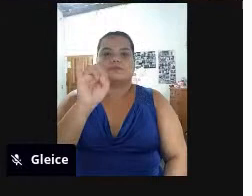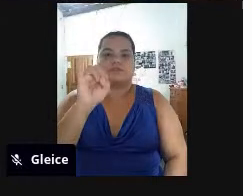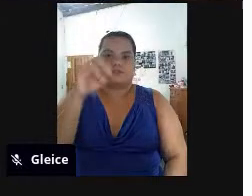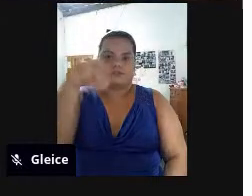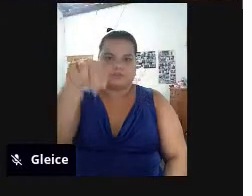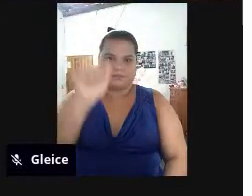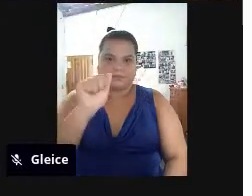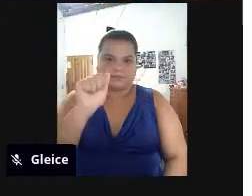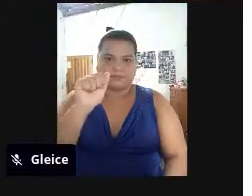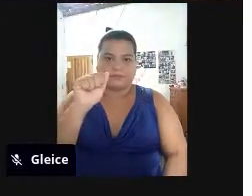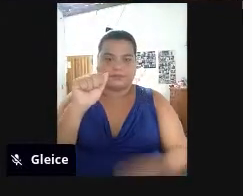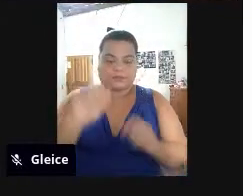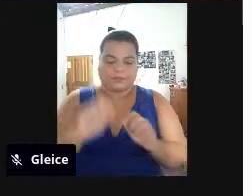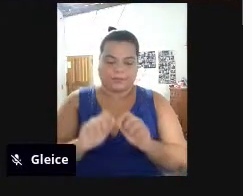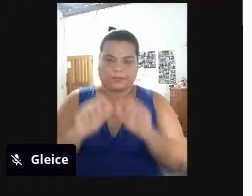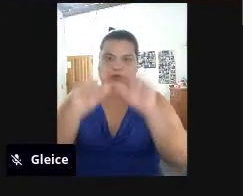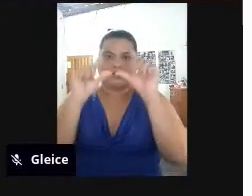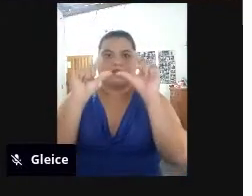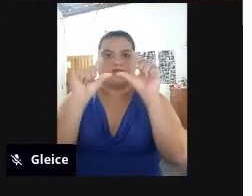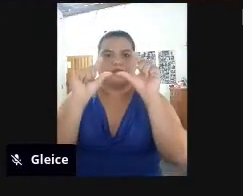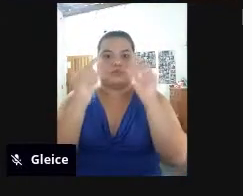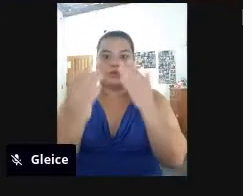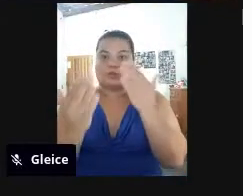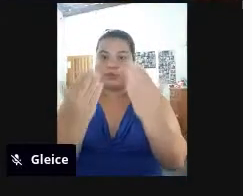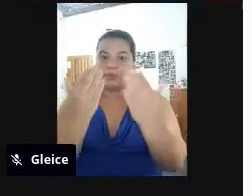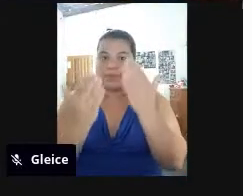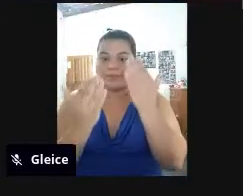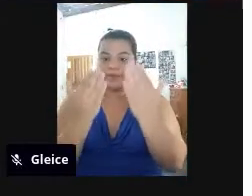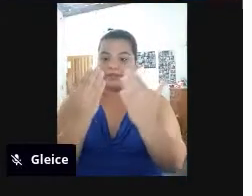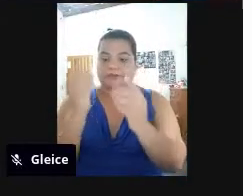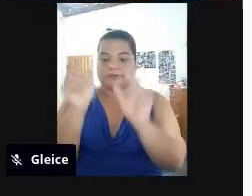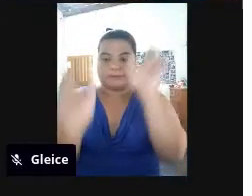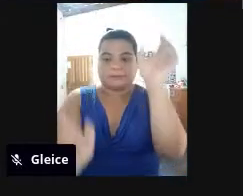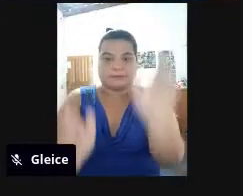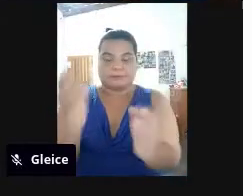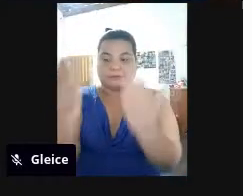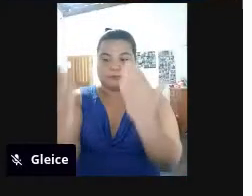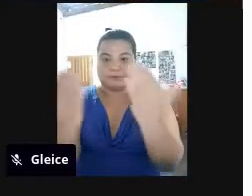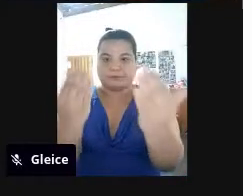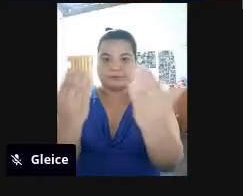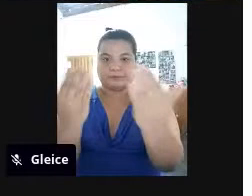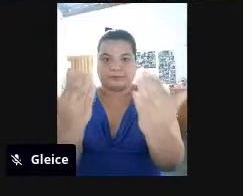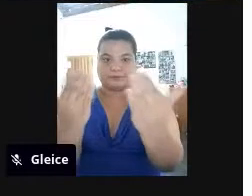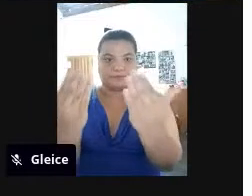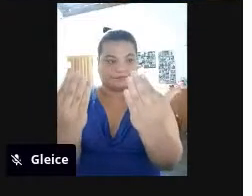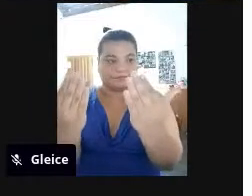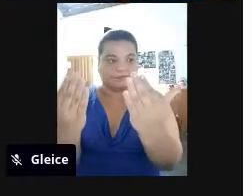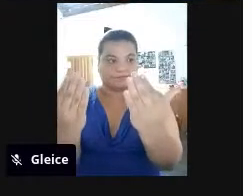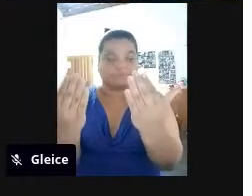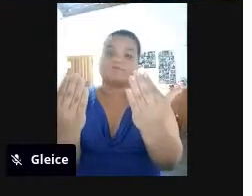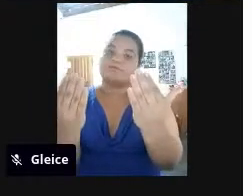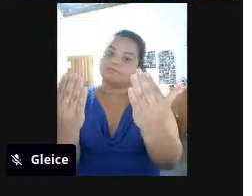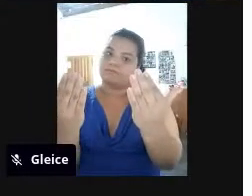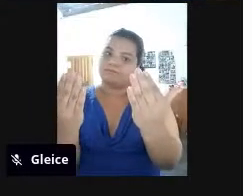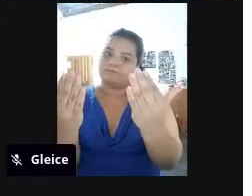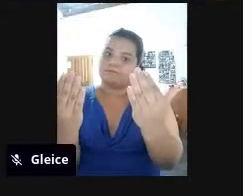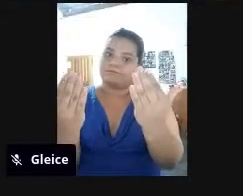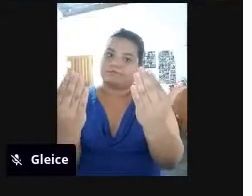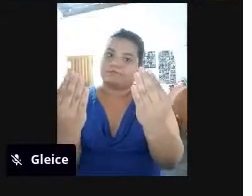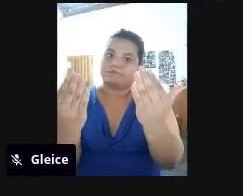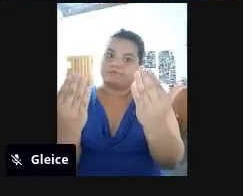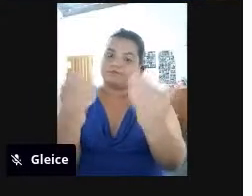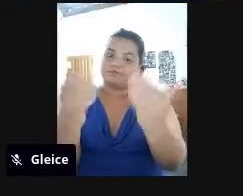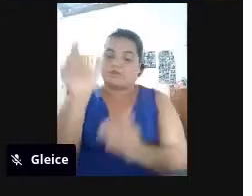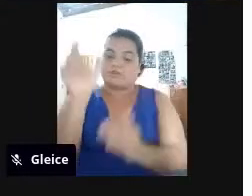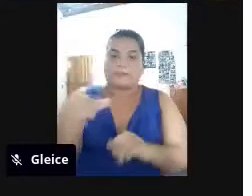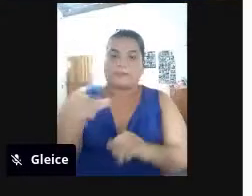aumento maior quando comparado com o indivíduo onívoro, nos indivíduos vegetarianos. Não só fosfocreatina, mas